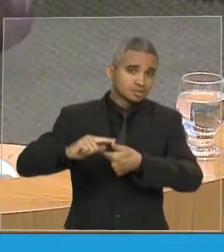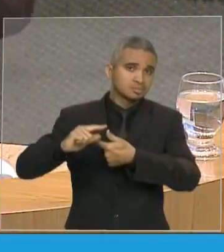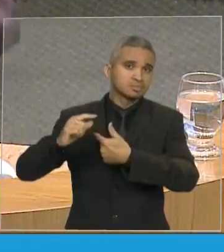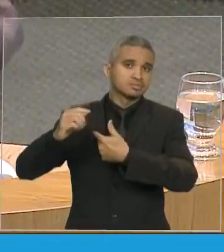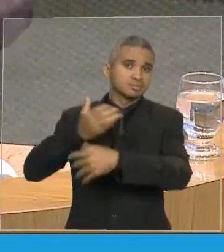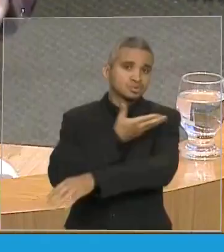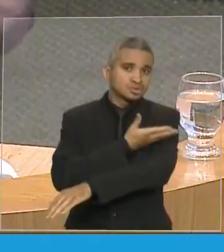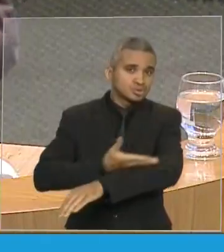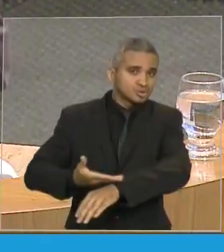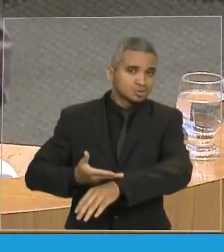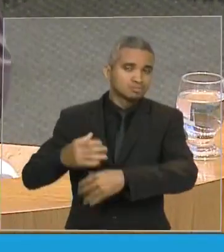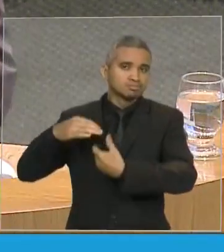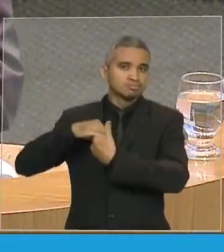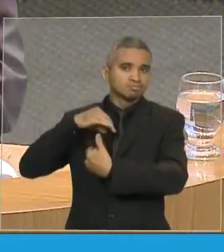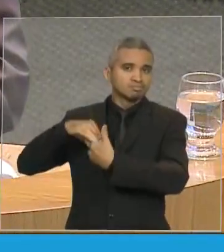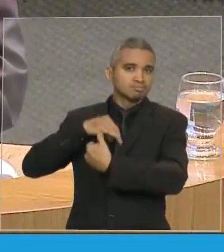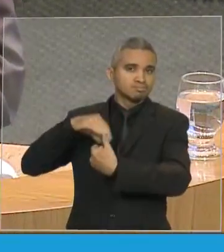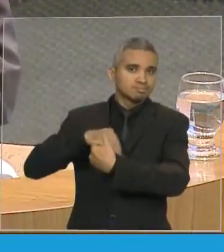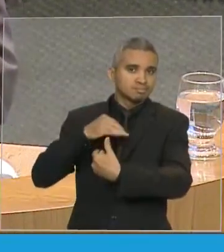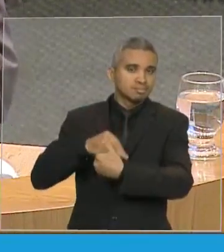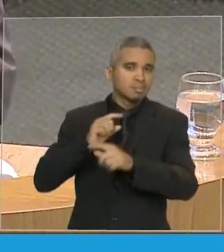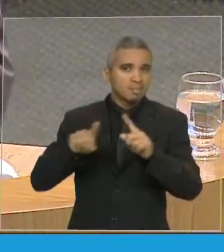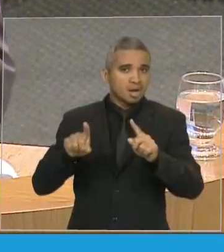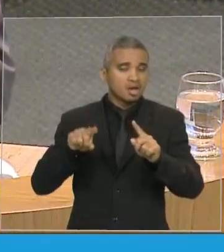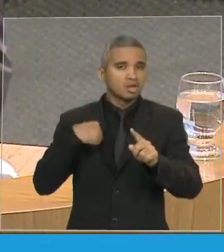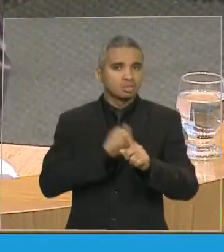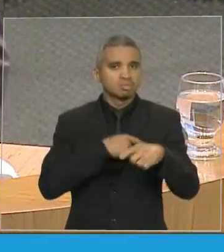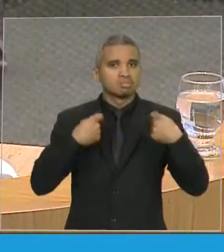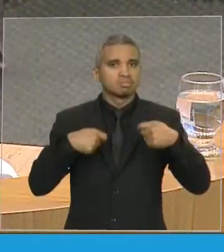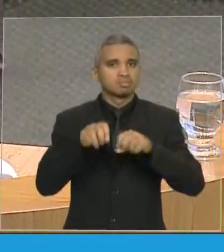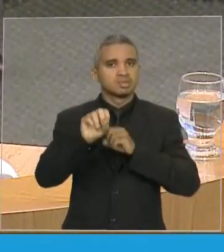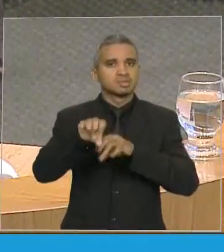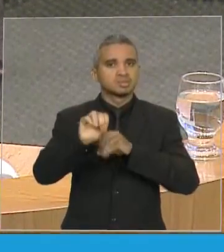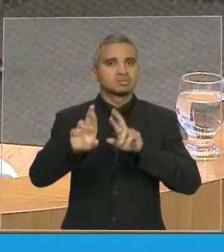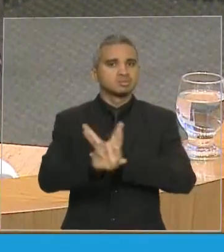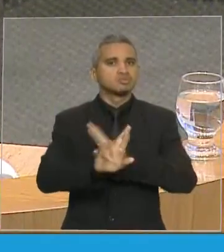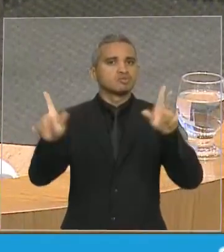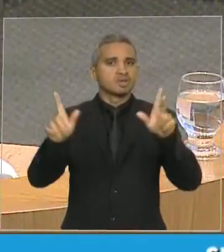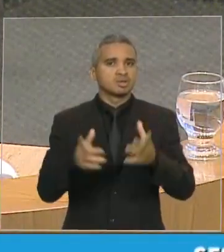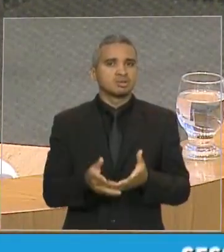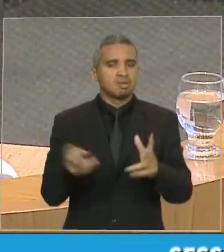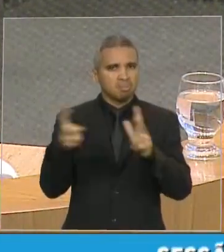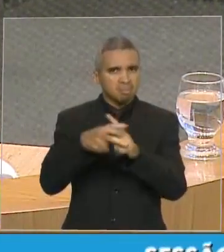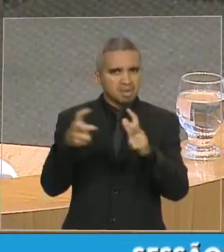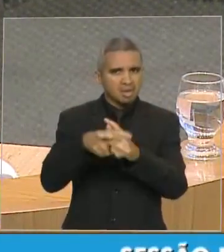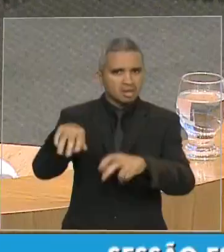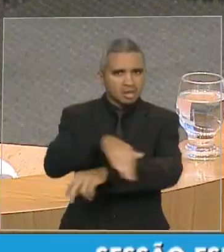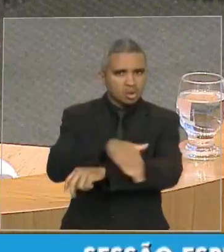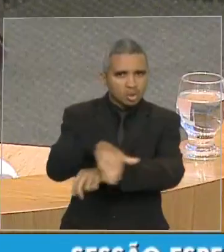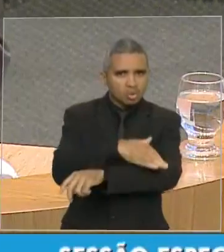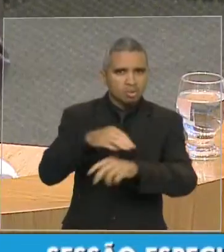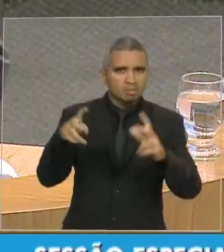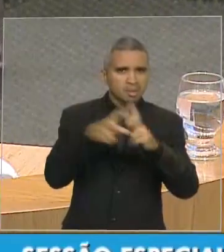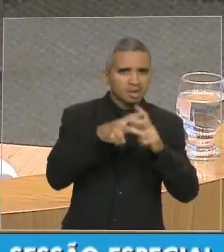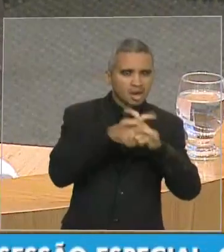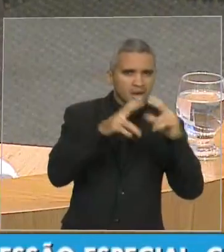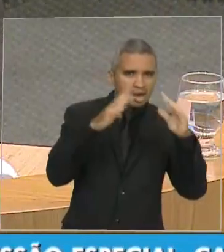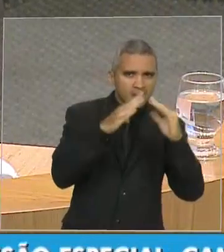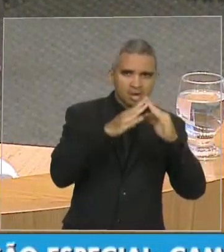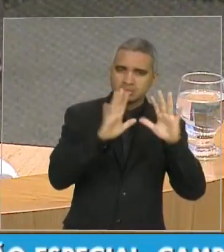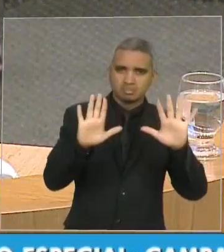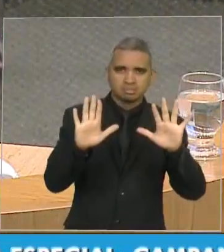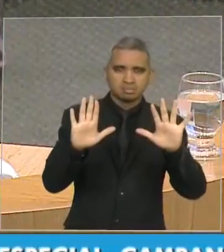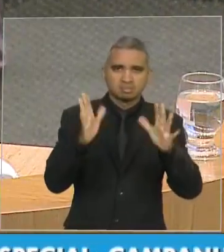rua, nem em casa, nem em lugar nenhum. Nós não devemos ser violentos em lugar nenhum. Porque, quando eu não